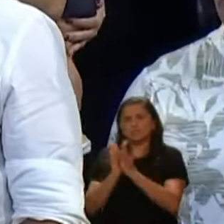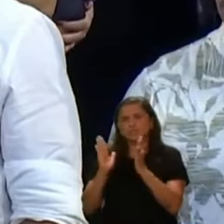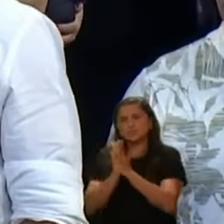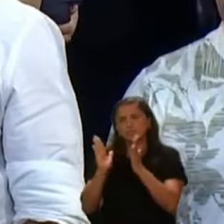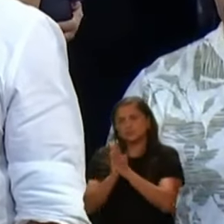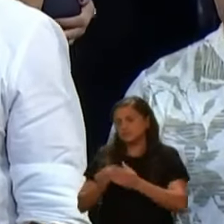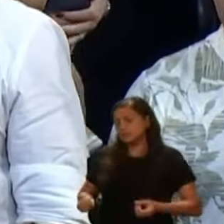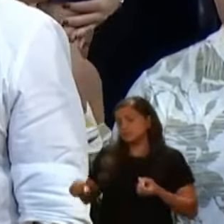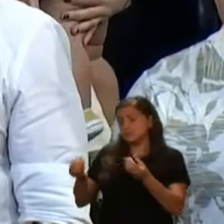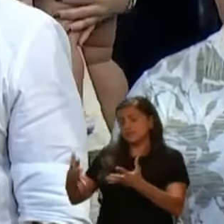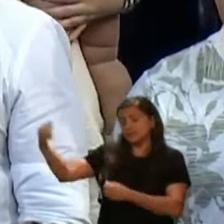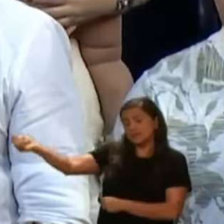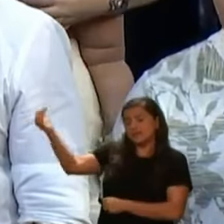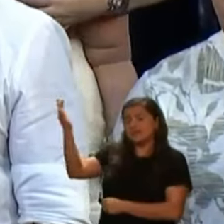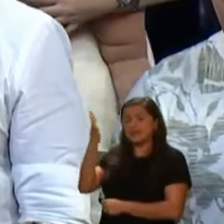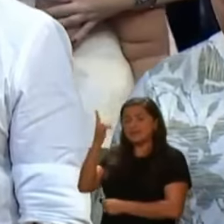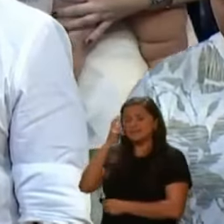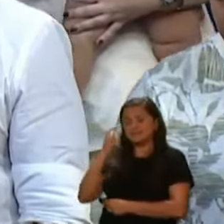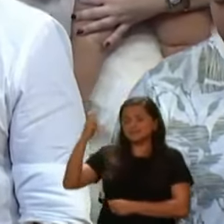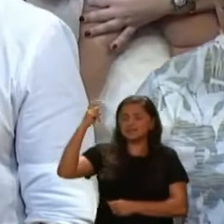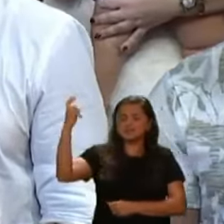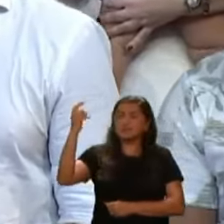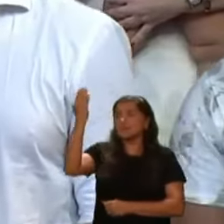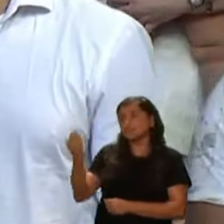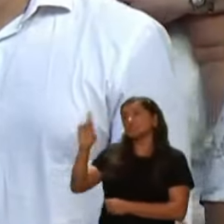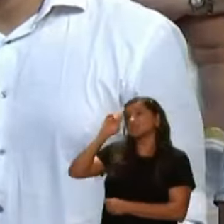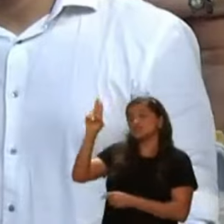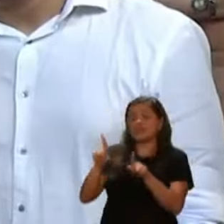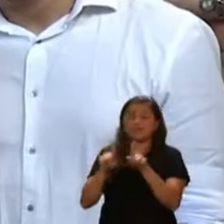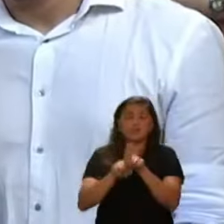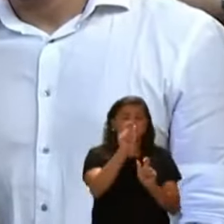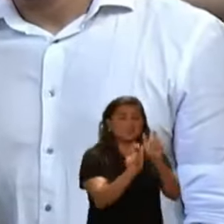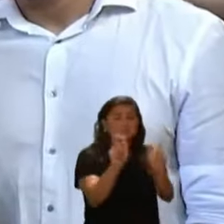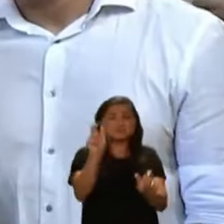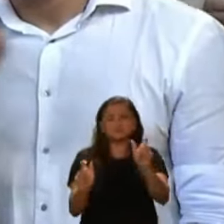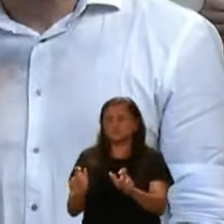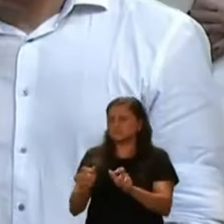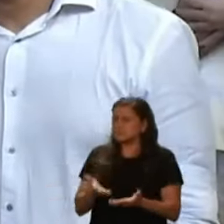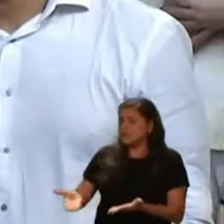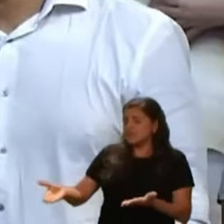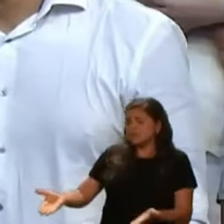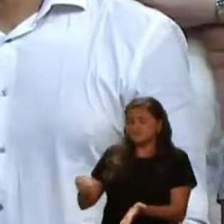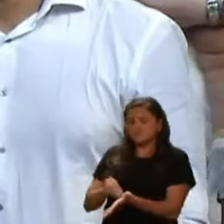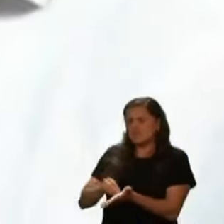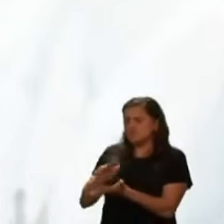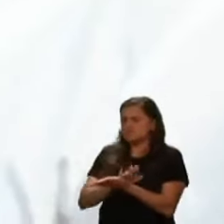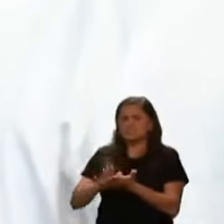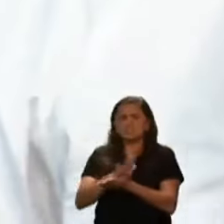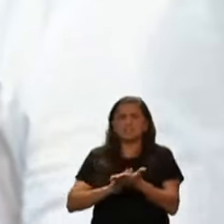Senhor conceda a eles graça, sabedoria diante do Senhor e dos homens, que nunca falte nada sobre os teus filhos,